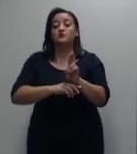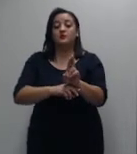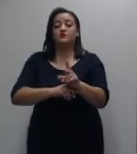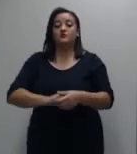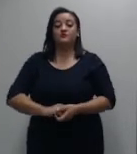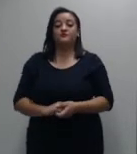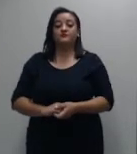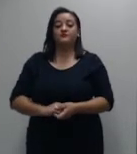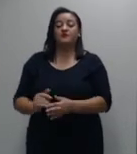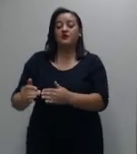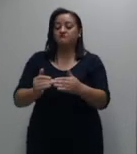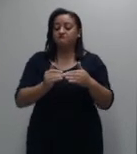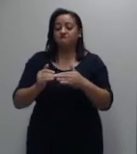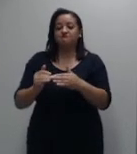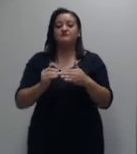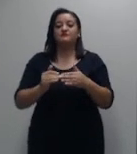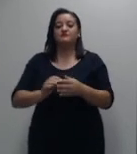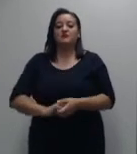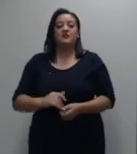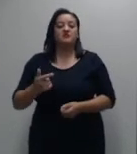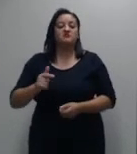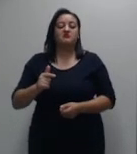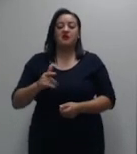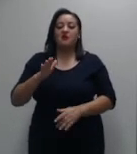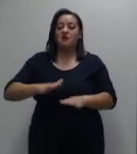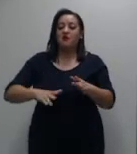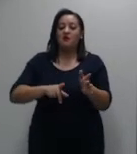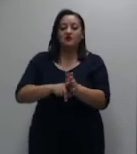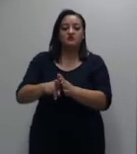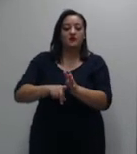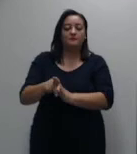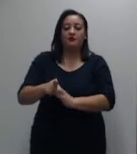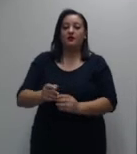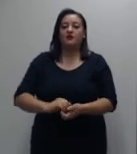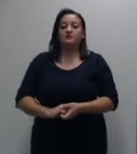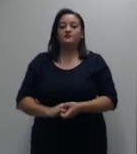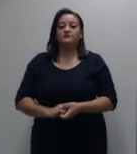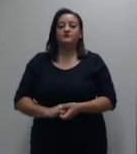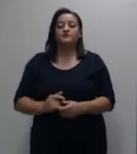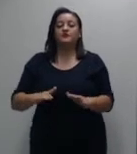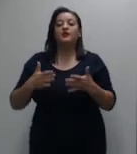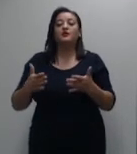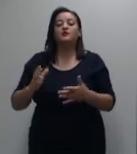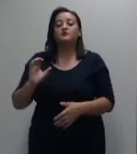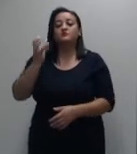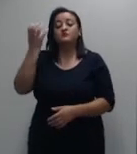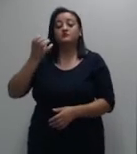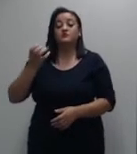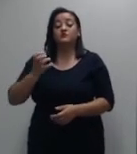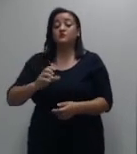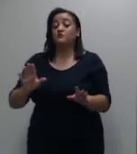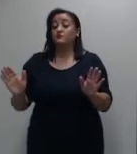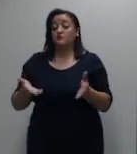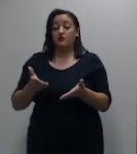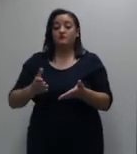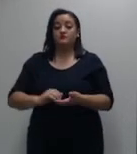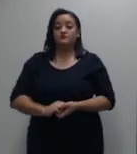unanimidade no a qualquer questionamento não há então são resolvido